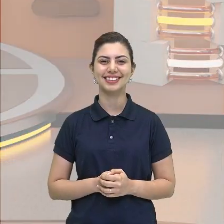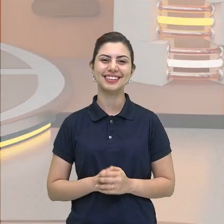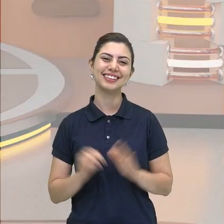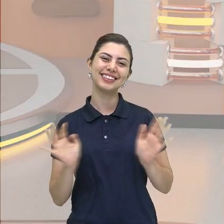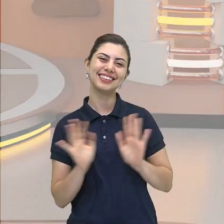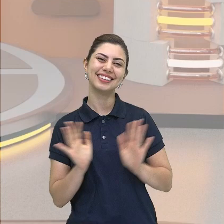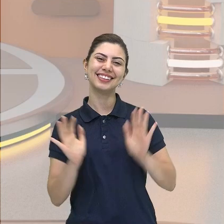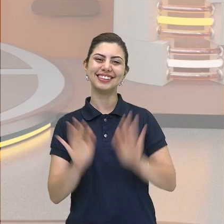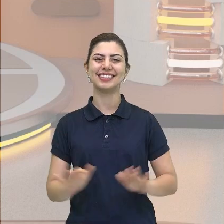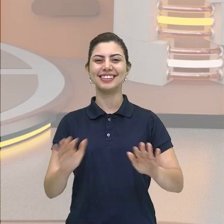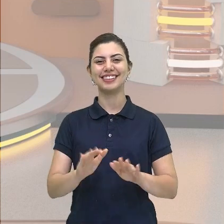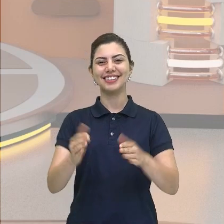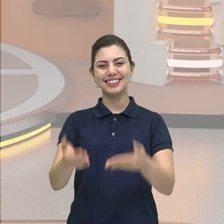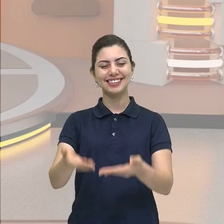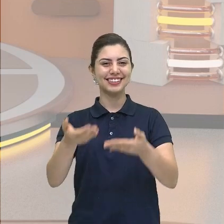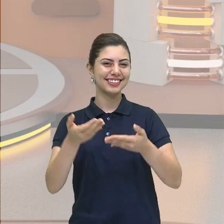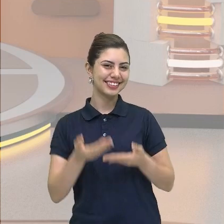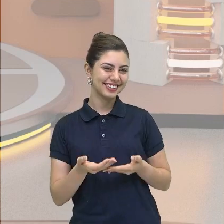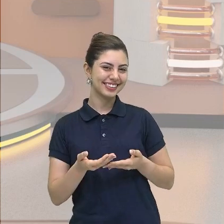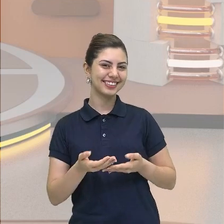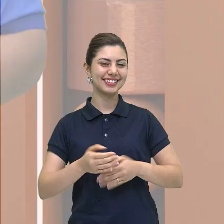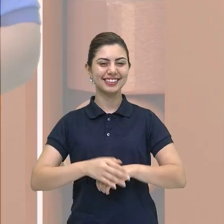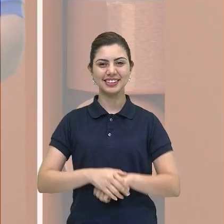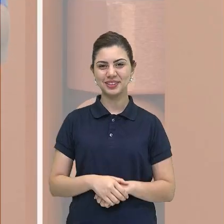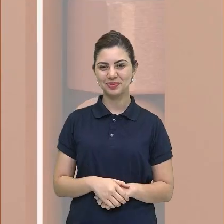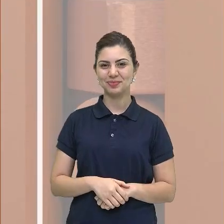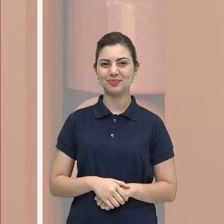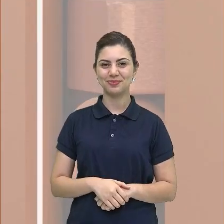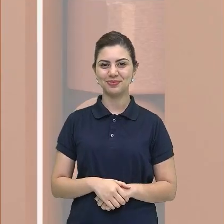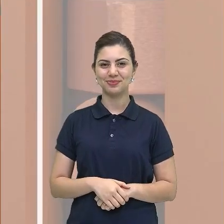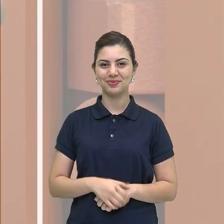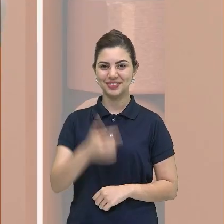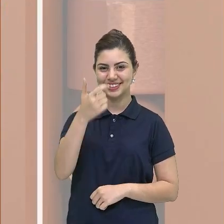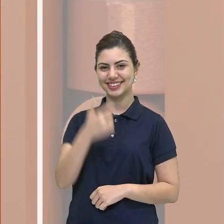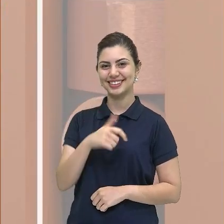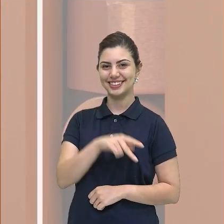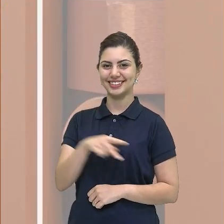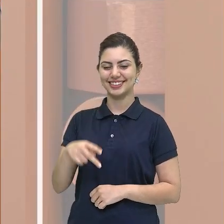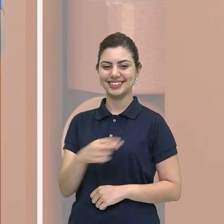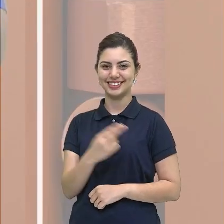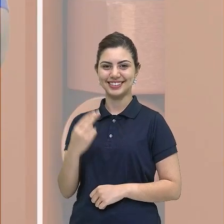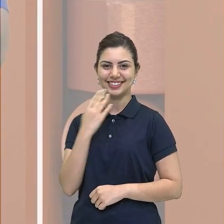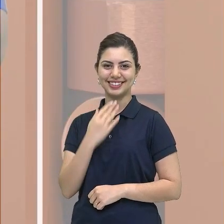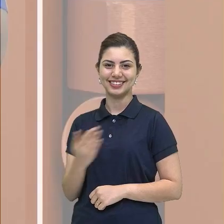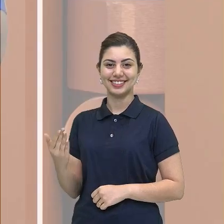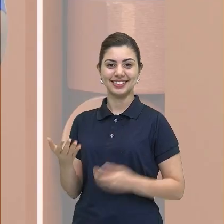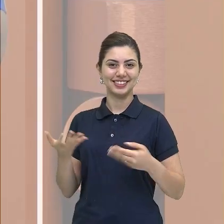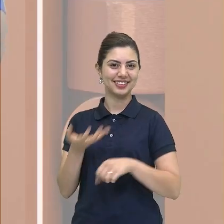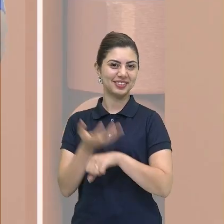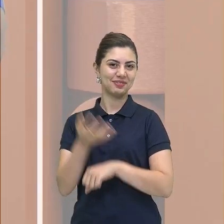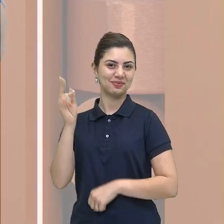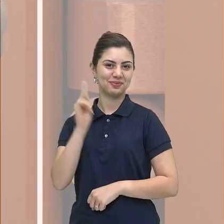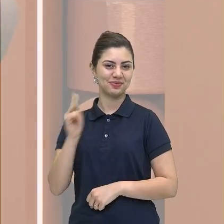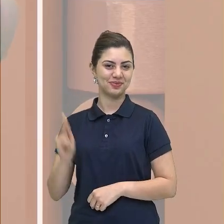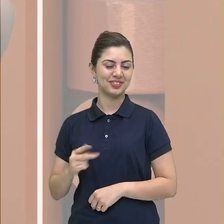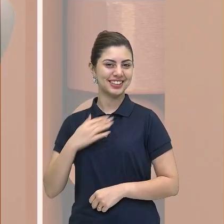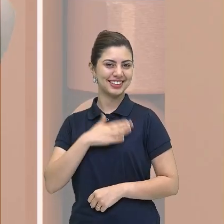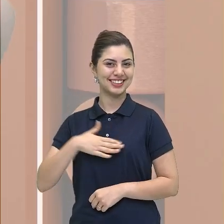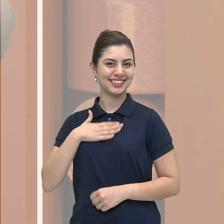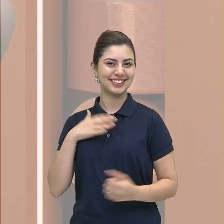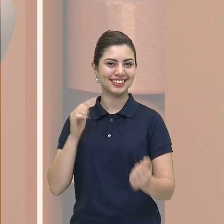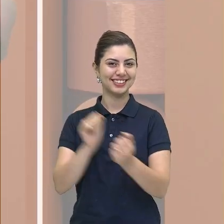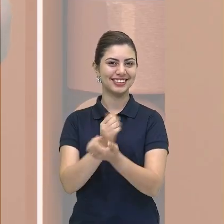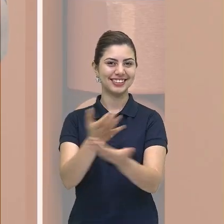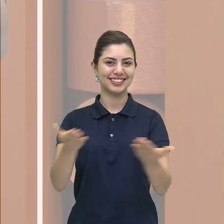Olá, sejam todos muito bem-vindos. Eu sou o professor Artemison Montanha do componente de História. É um prazer enorme estar aqui